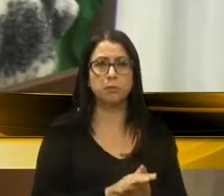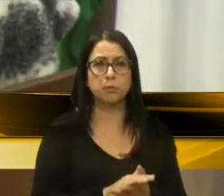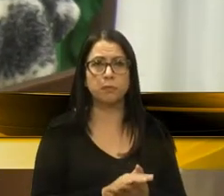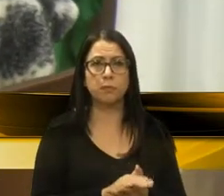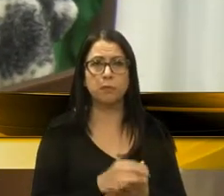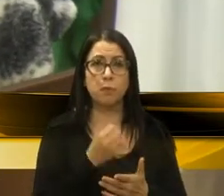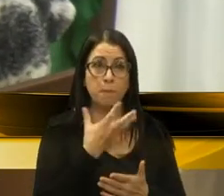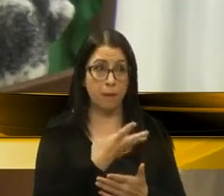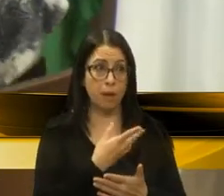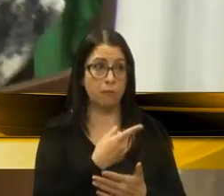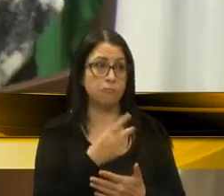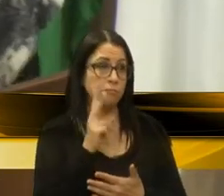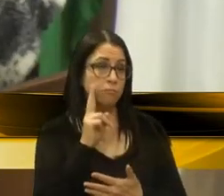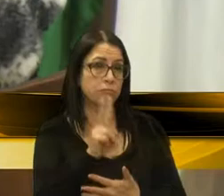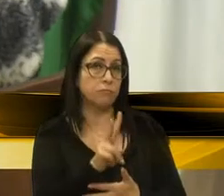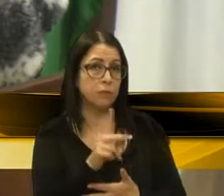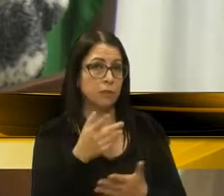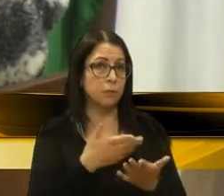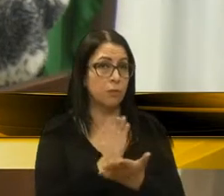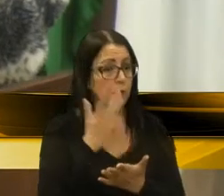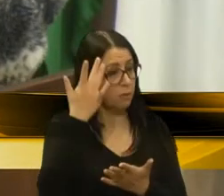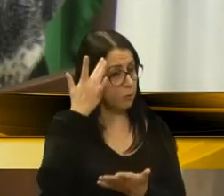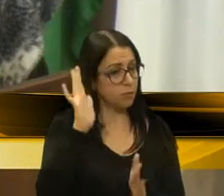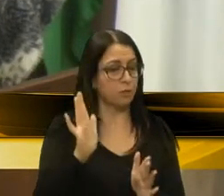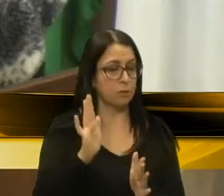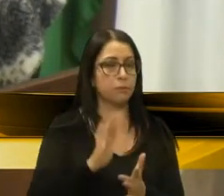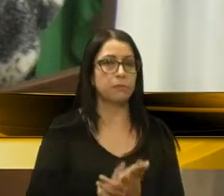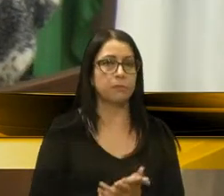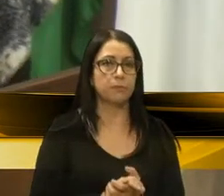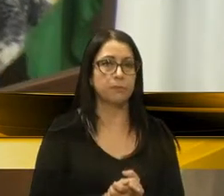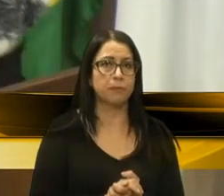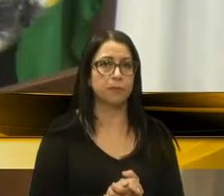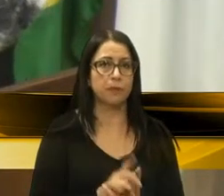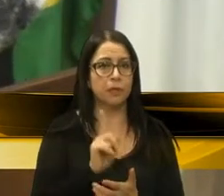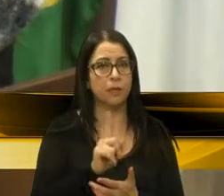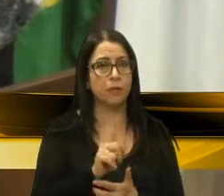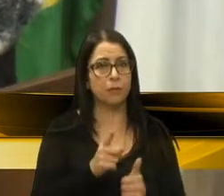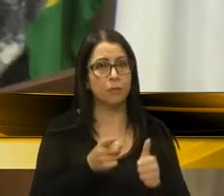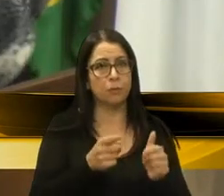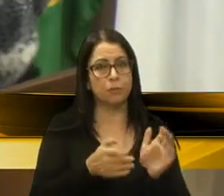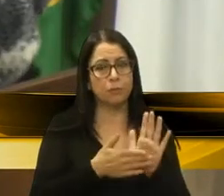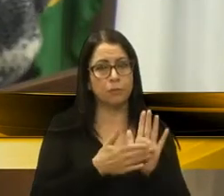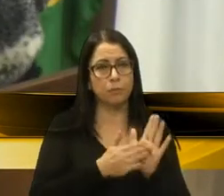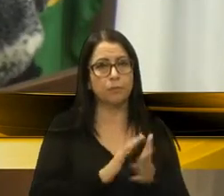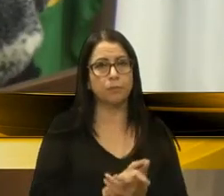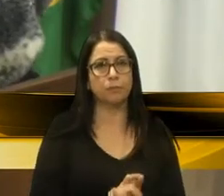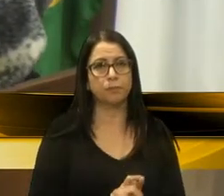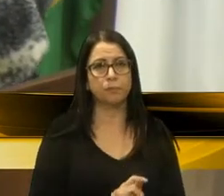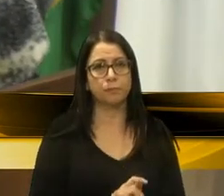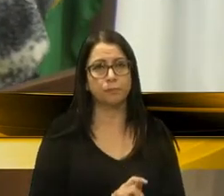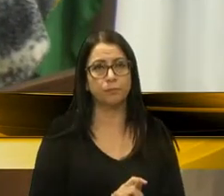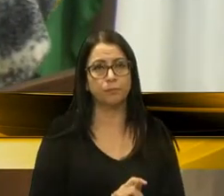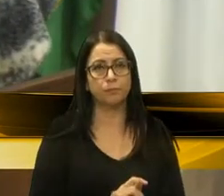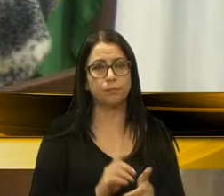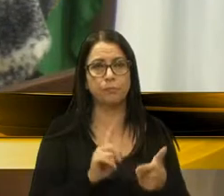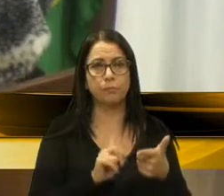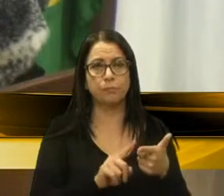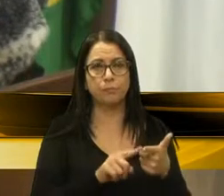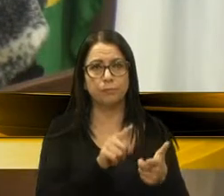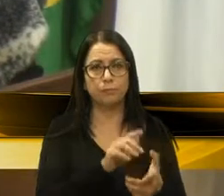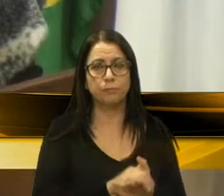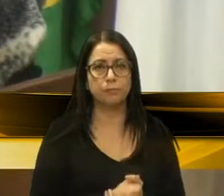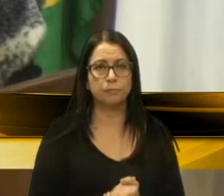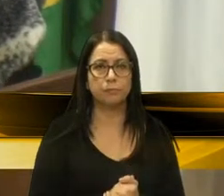foi bem vista. Se vai ser aprovada, a gente não sabe. Então, essa é uma das proposições. A outra